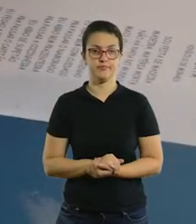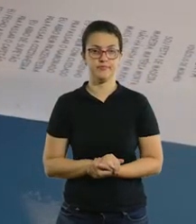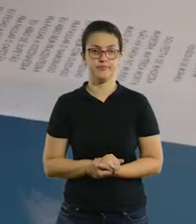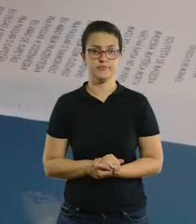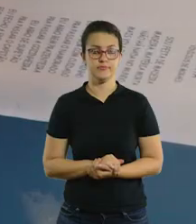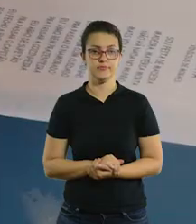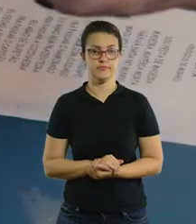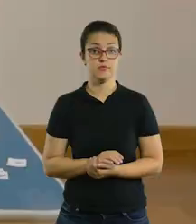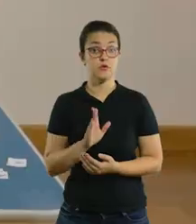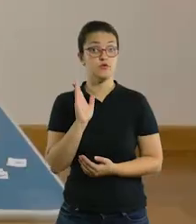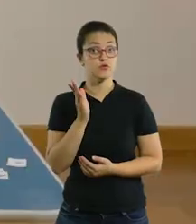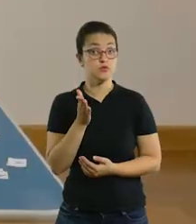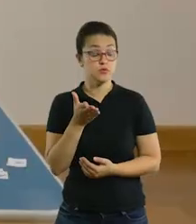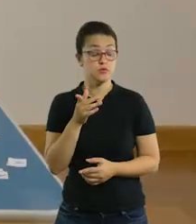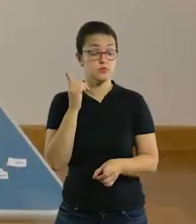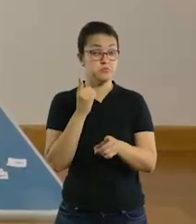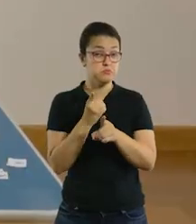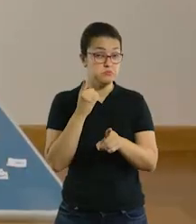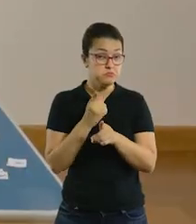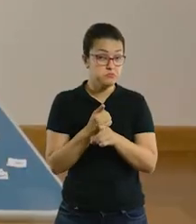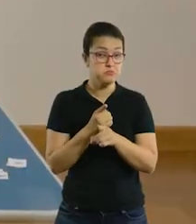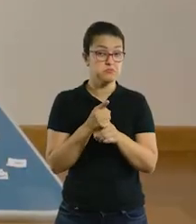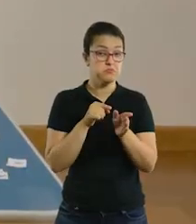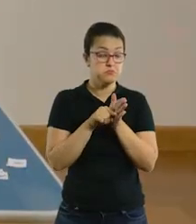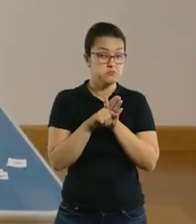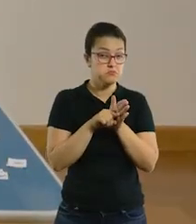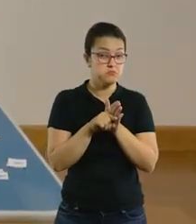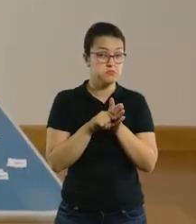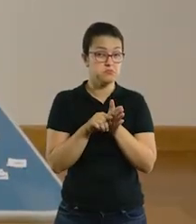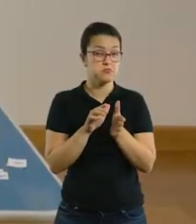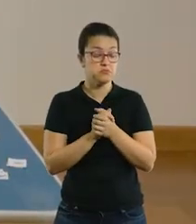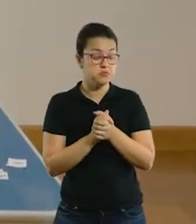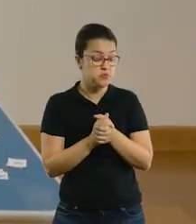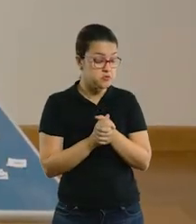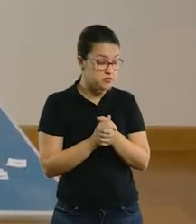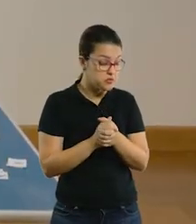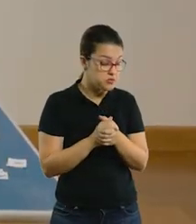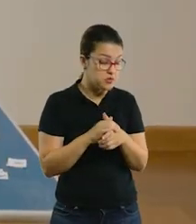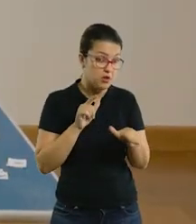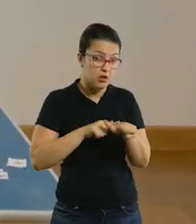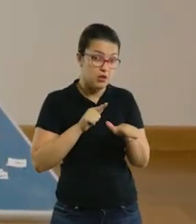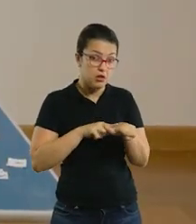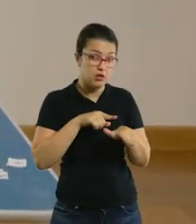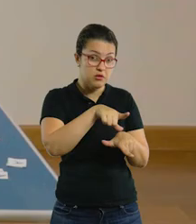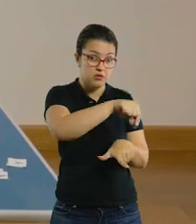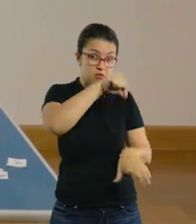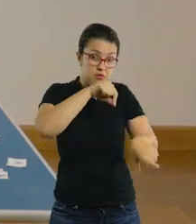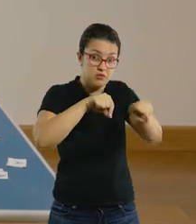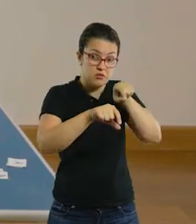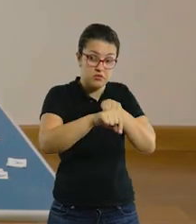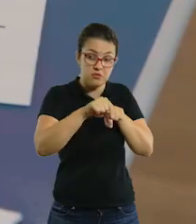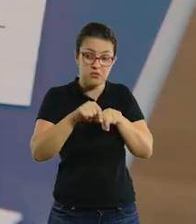tá? Então, ó, eu já achei, já pesquisei nas minhas letrinhas móveis e já